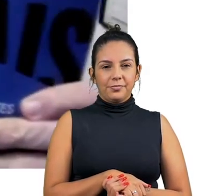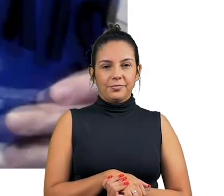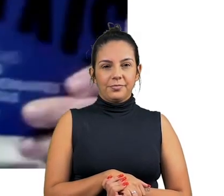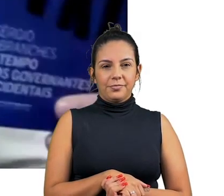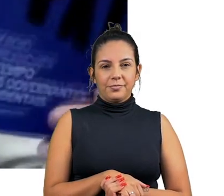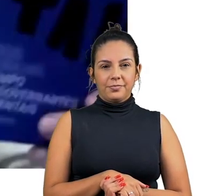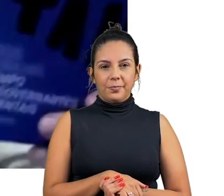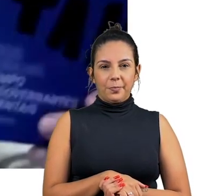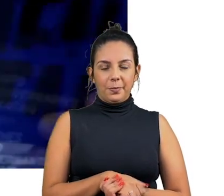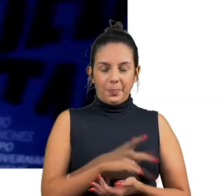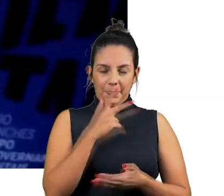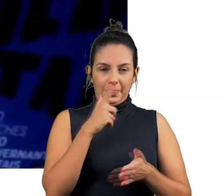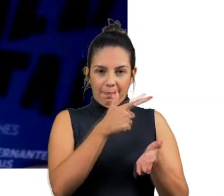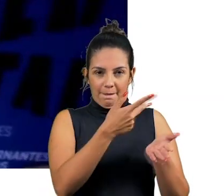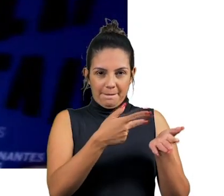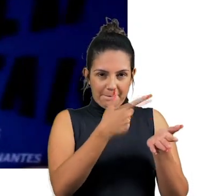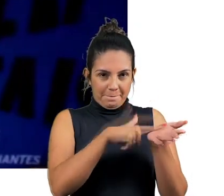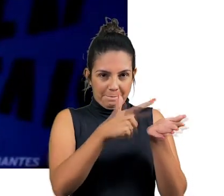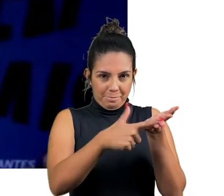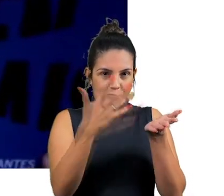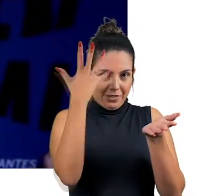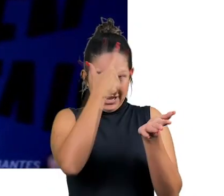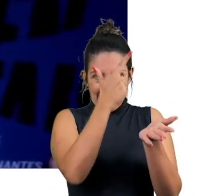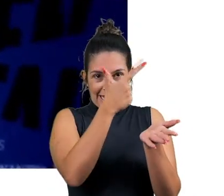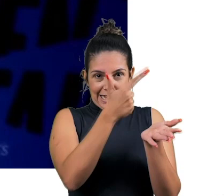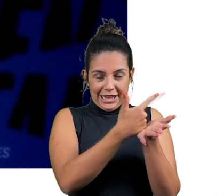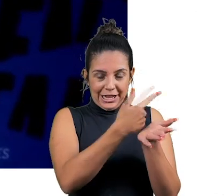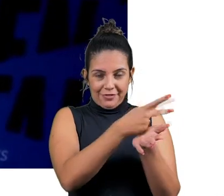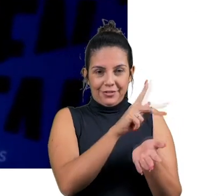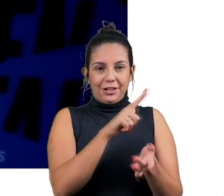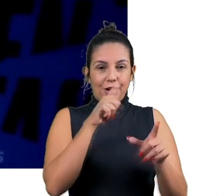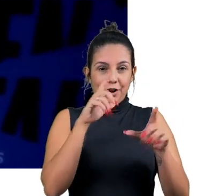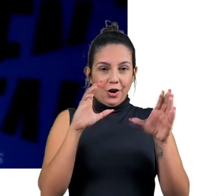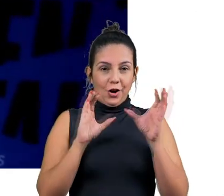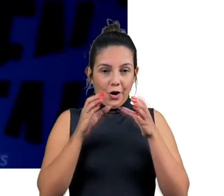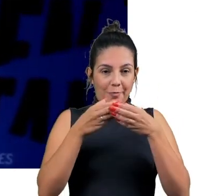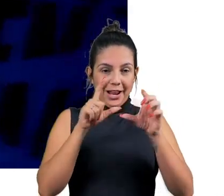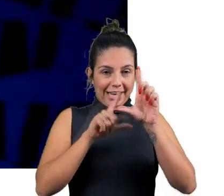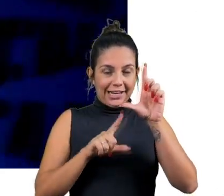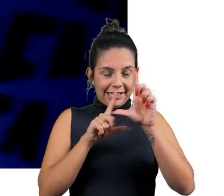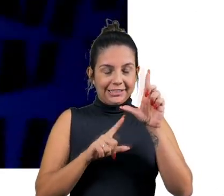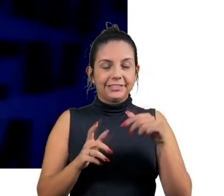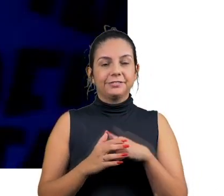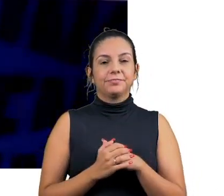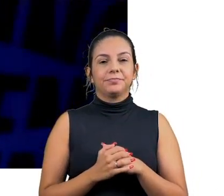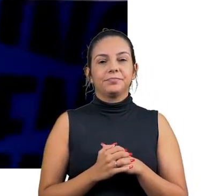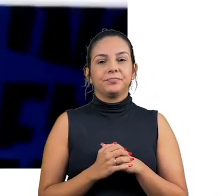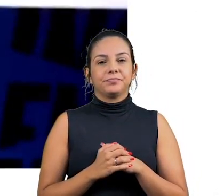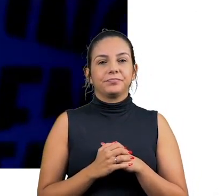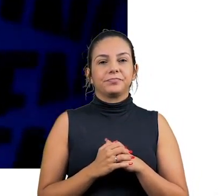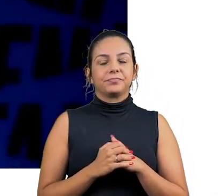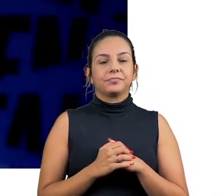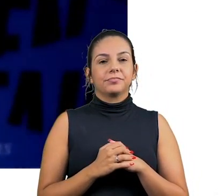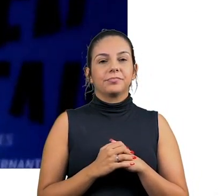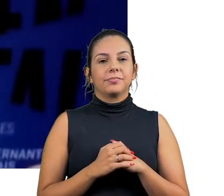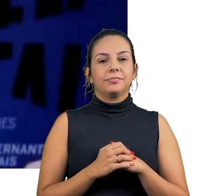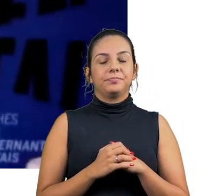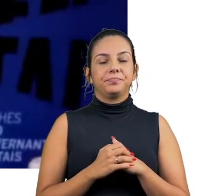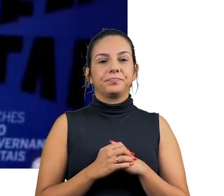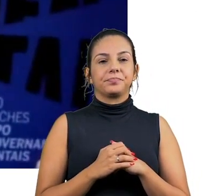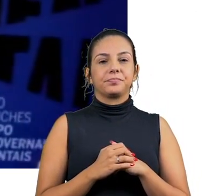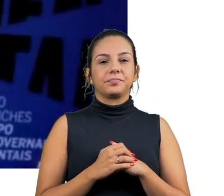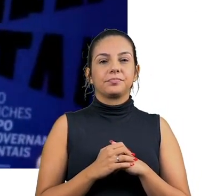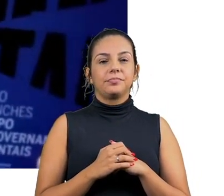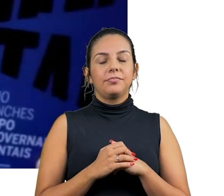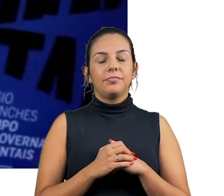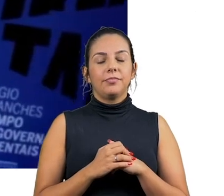azul. Sequência de capas lindíssima. Em seguida, ele mostra o livro A Era do Imprevisto, que tem a capa predominante